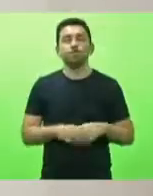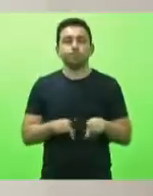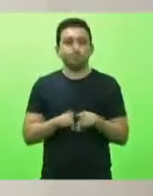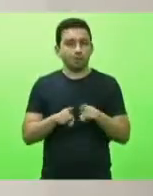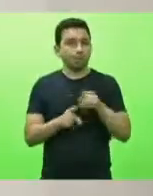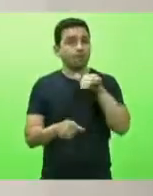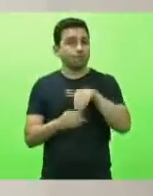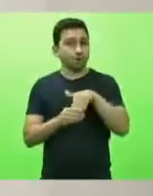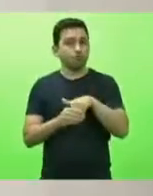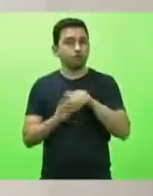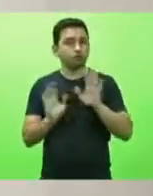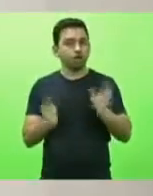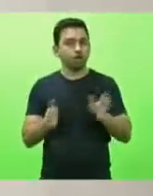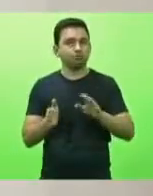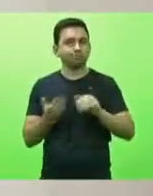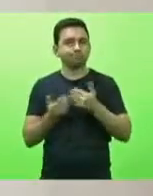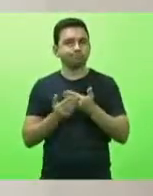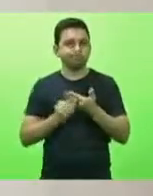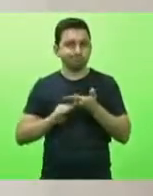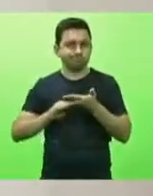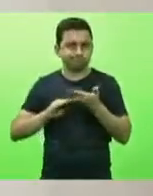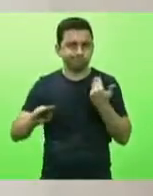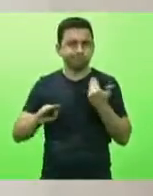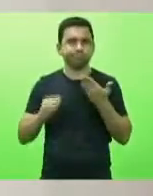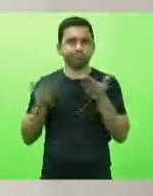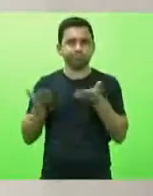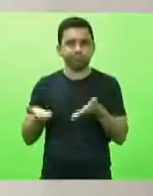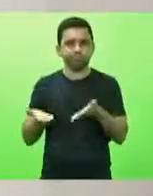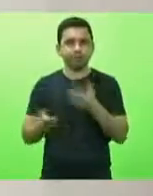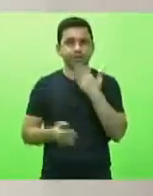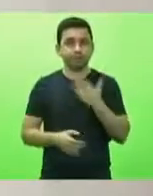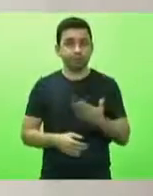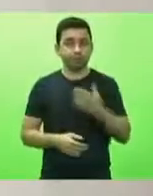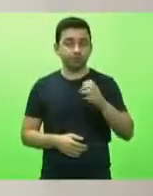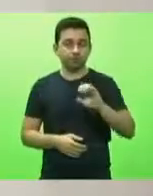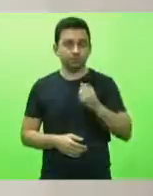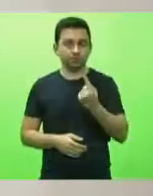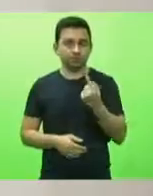e rejeitado pelo processo nominal o requerimento